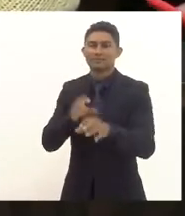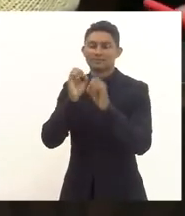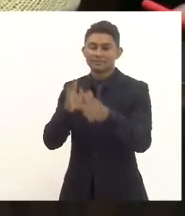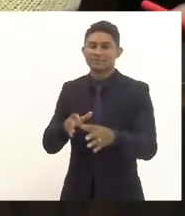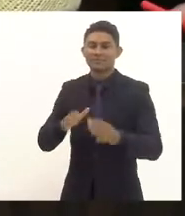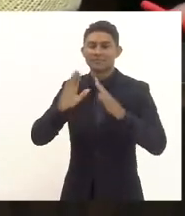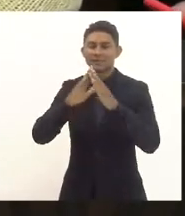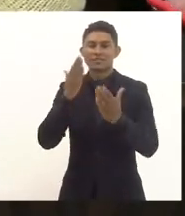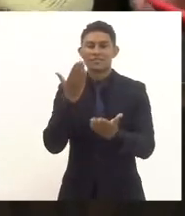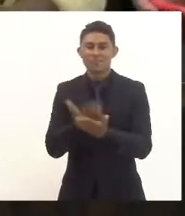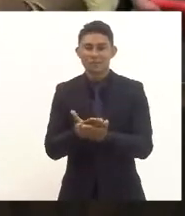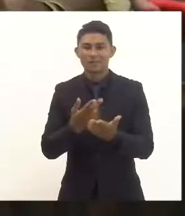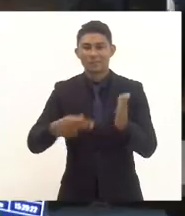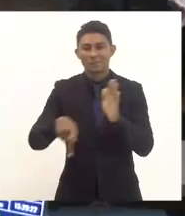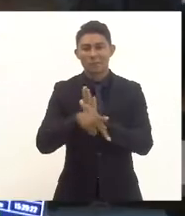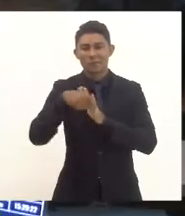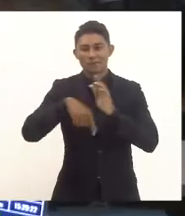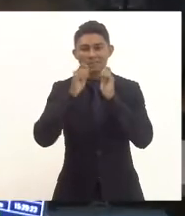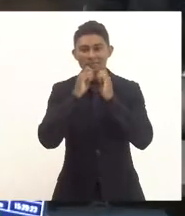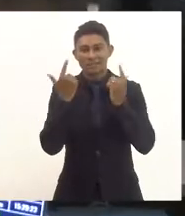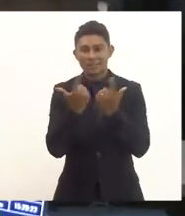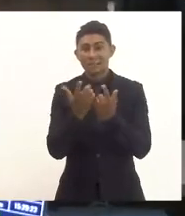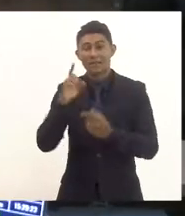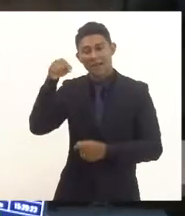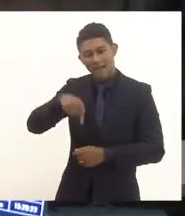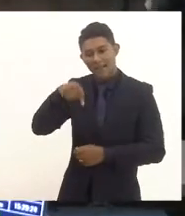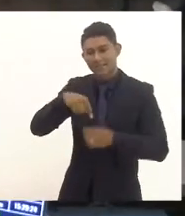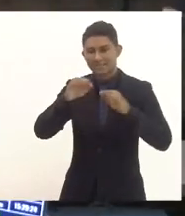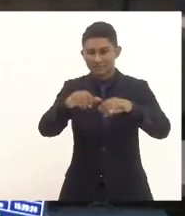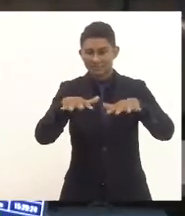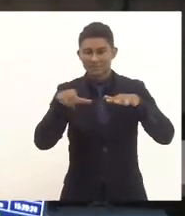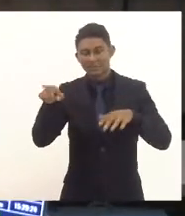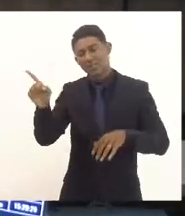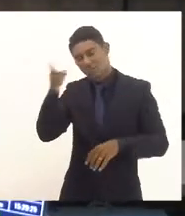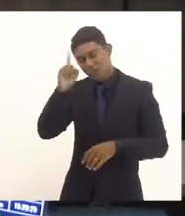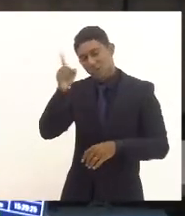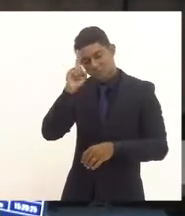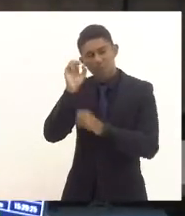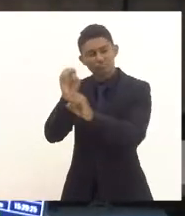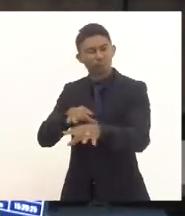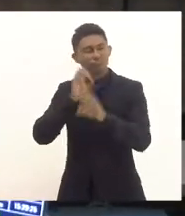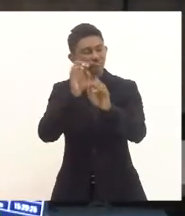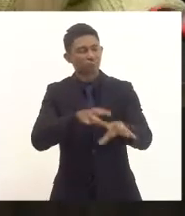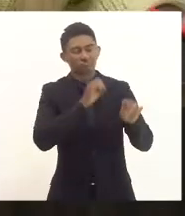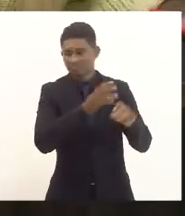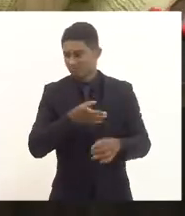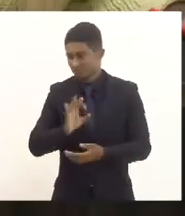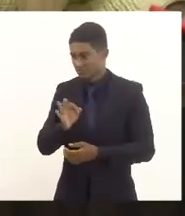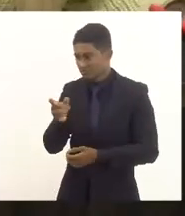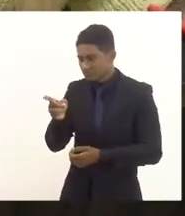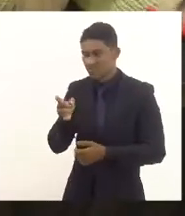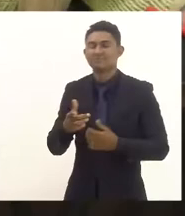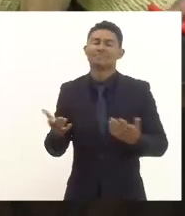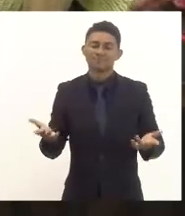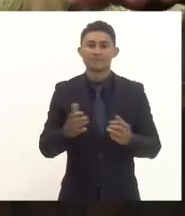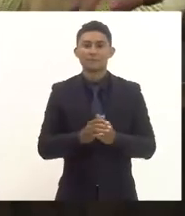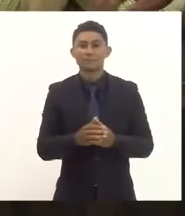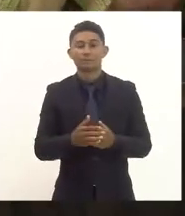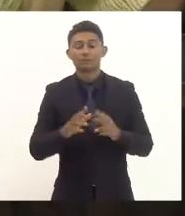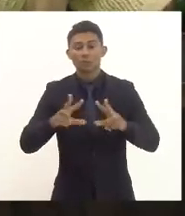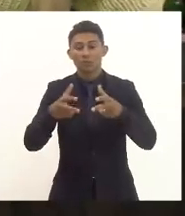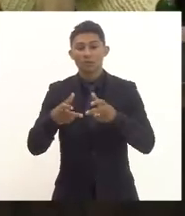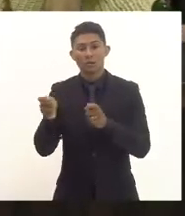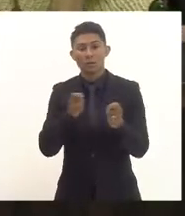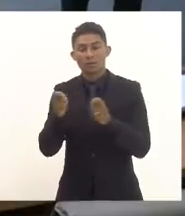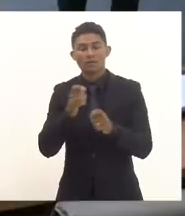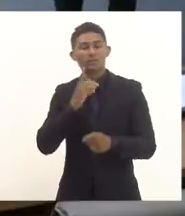escola do Legislativo mas no plenário a vossa excelência da aula todos os dias tá bom pela comissão de Economia Deputado waldeck